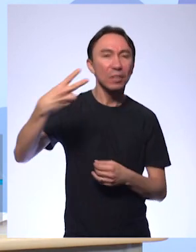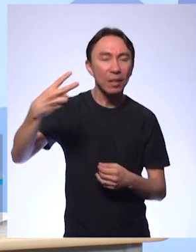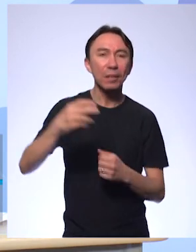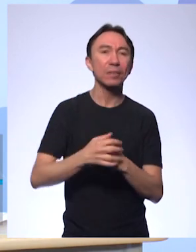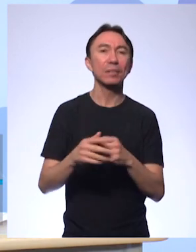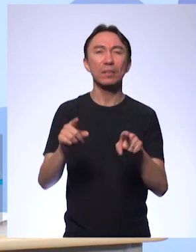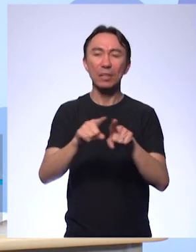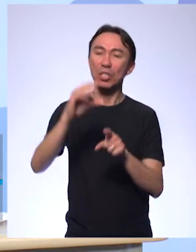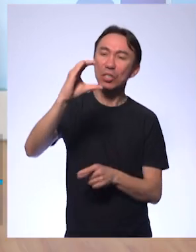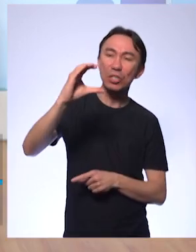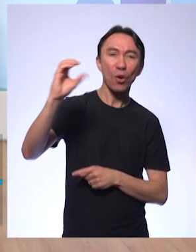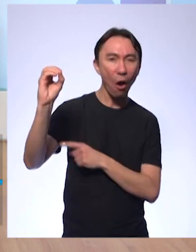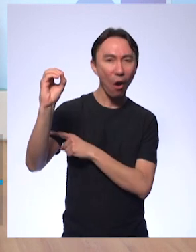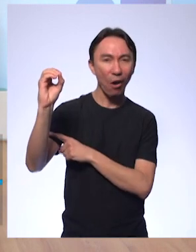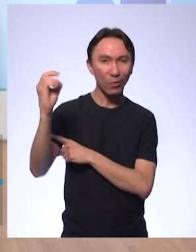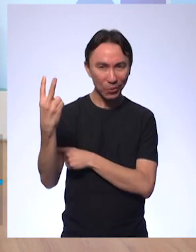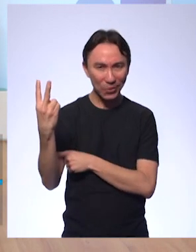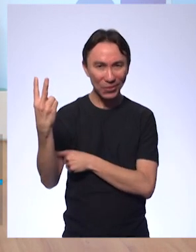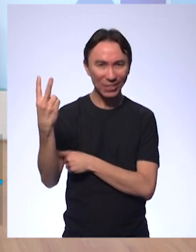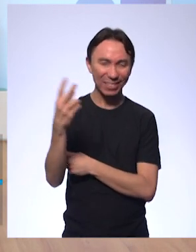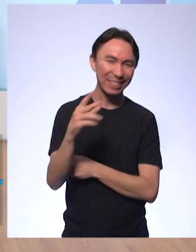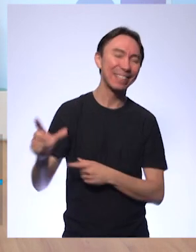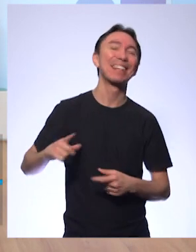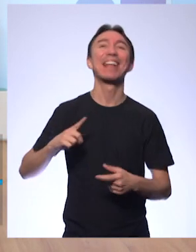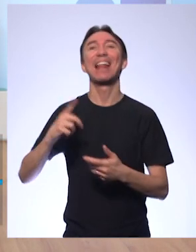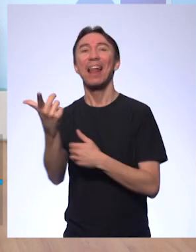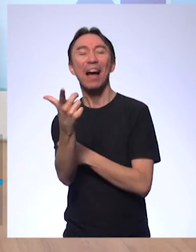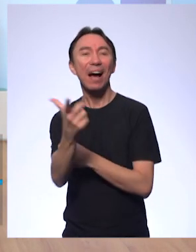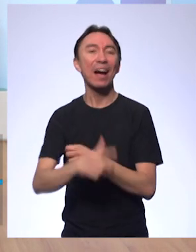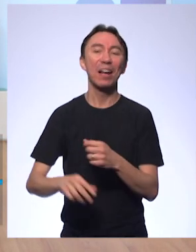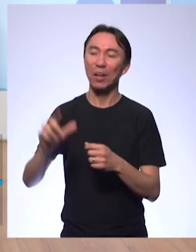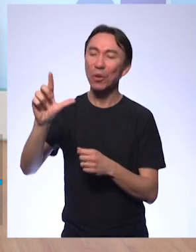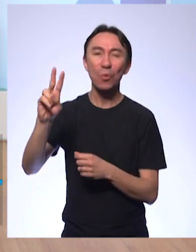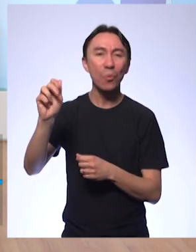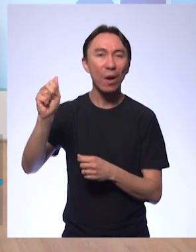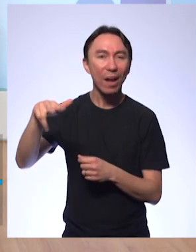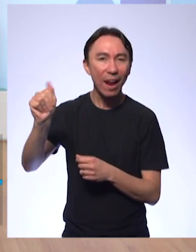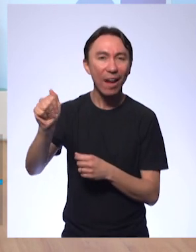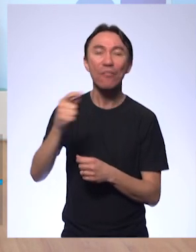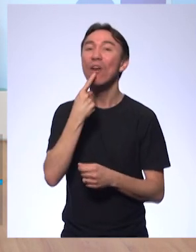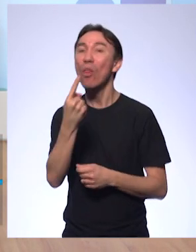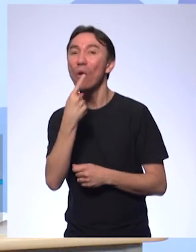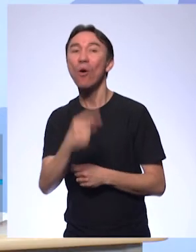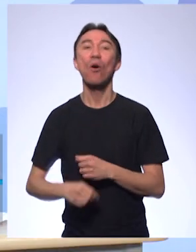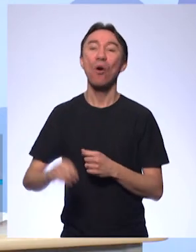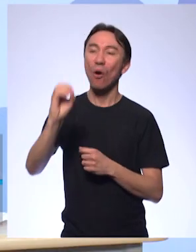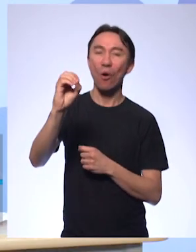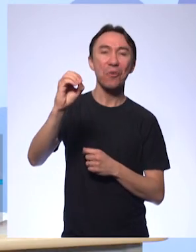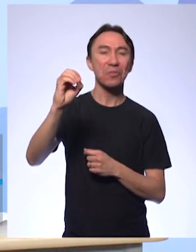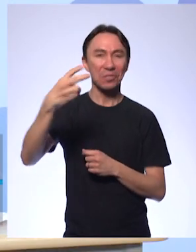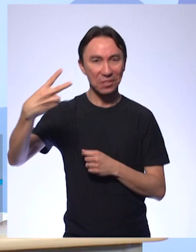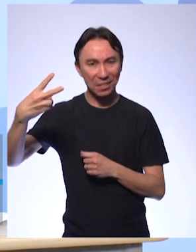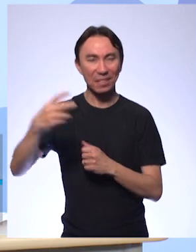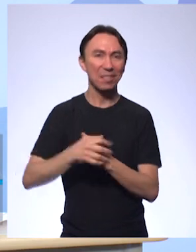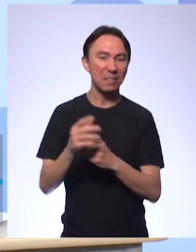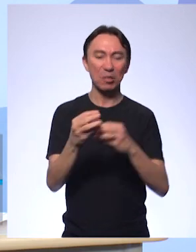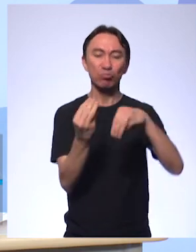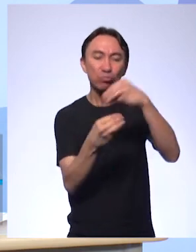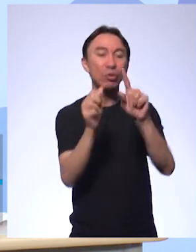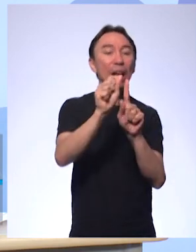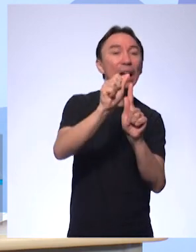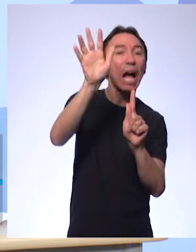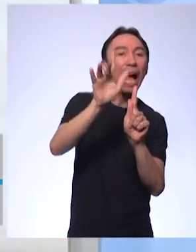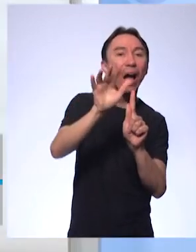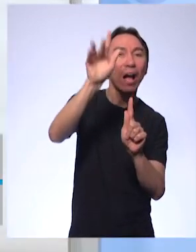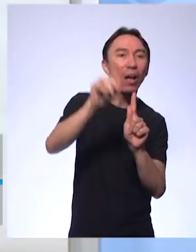exemplo, aqui Tem, a tem. Luana, oxigênio. A Monique falou assim, mistura de gases, oxigênio e gás